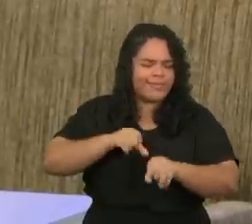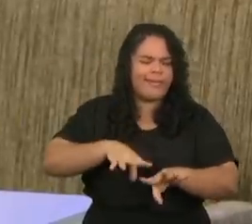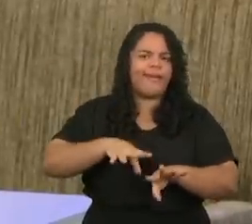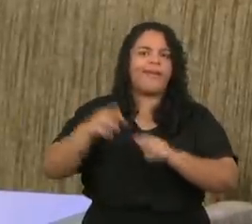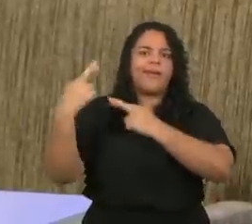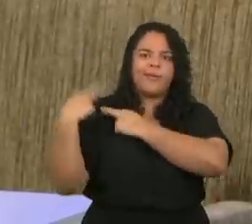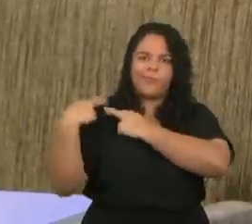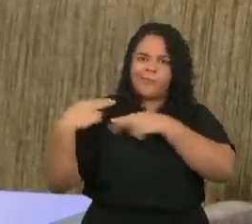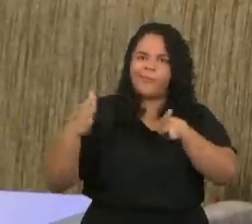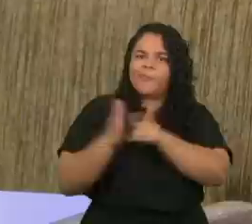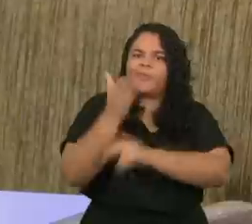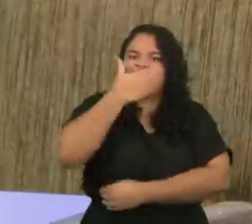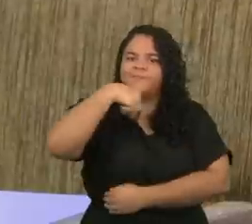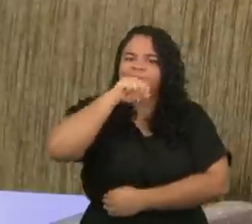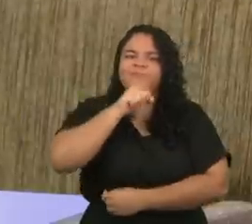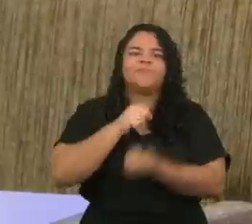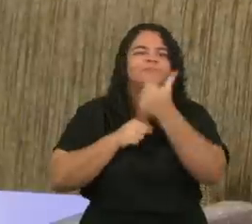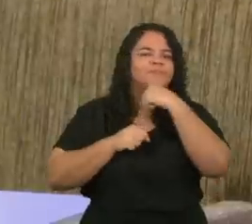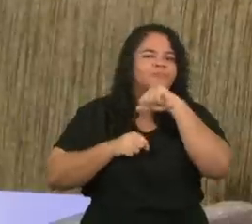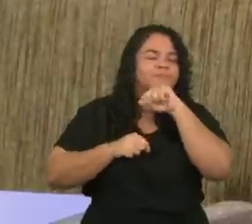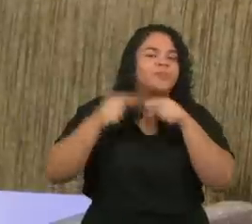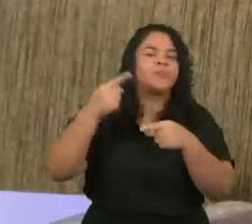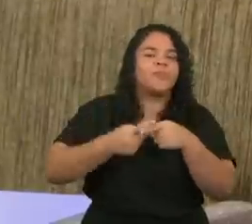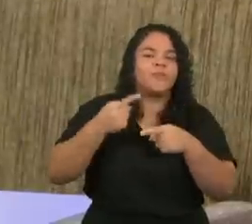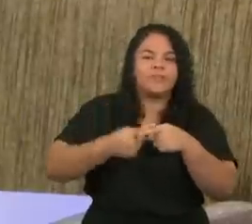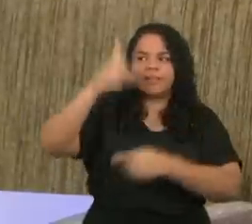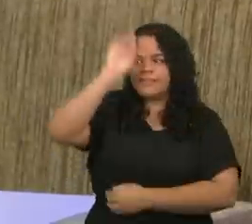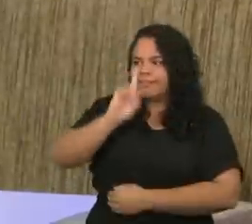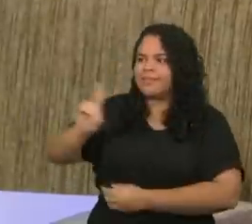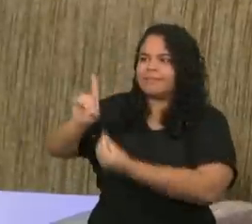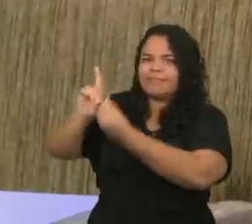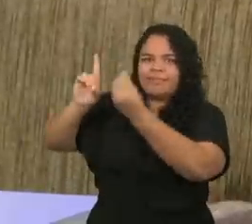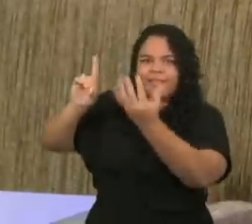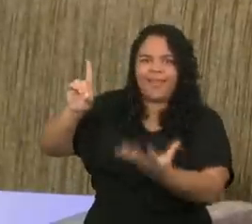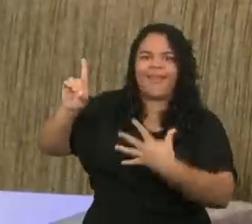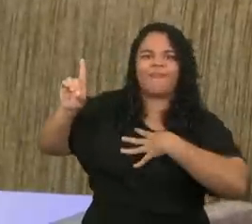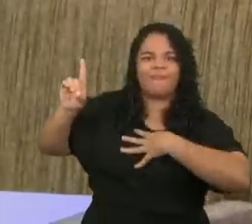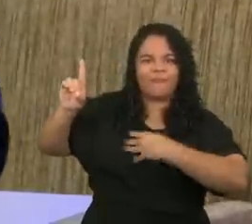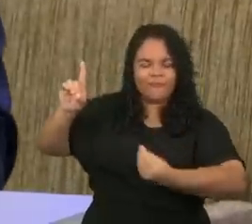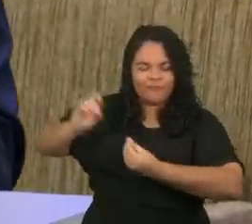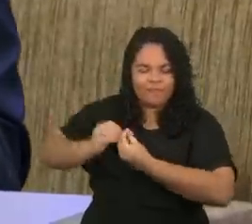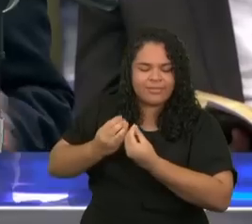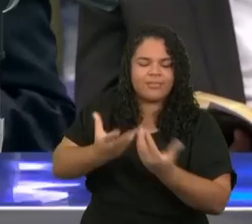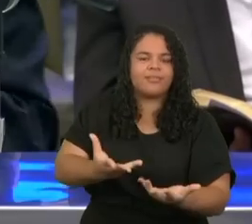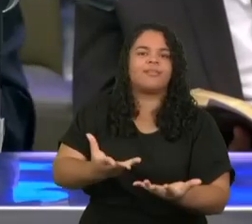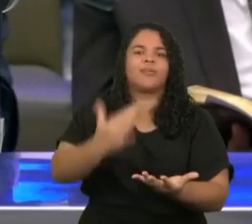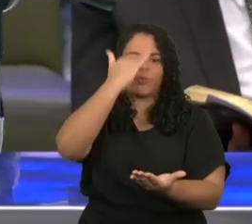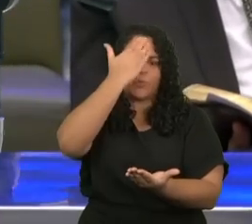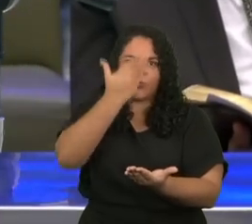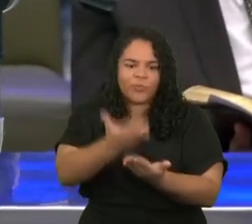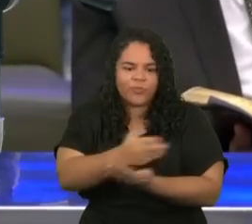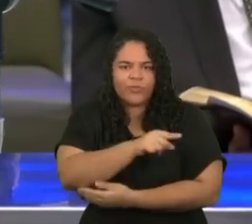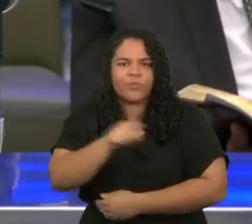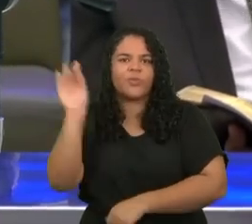ele cuidado e são herança do Senhor amém meus irmãos são herança do Senhor e desde